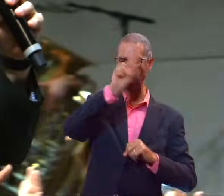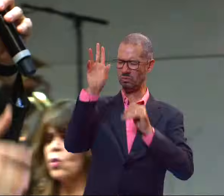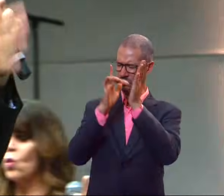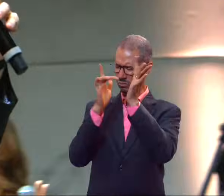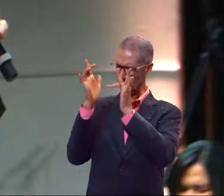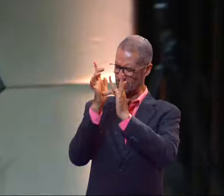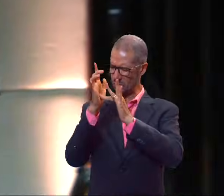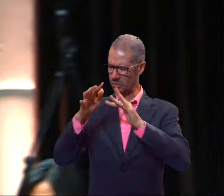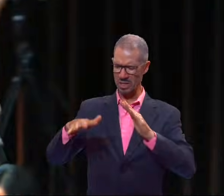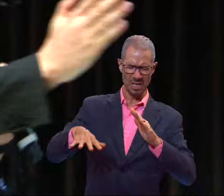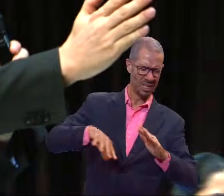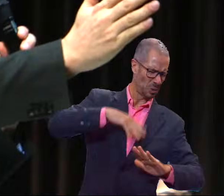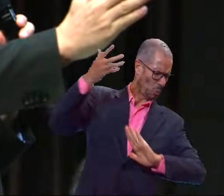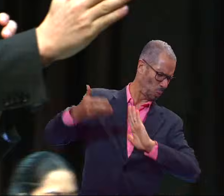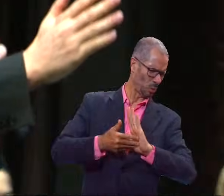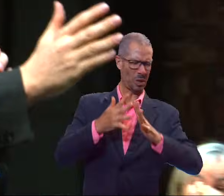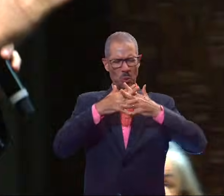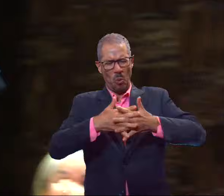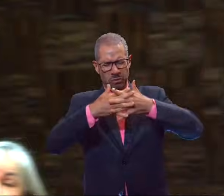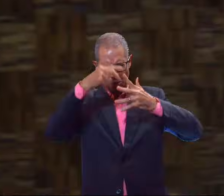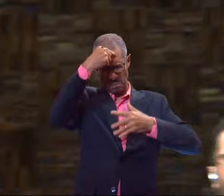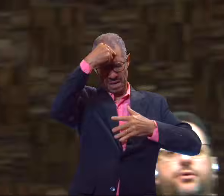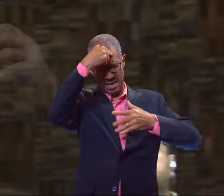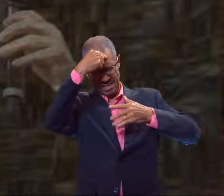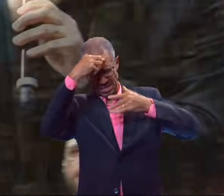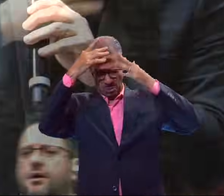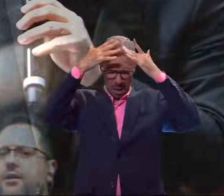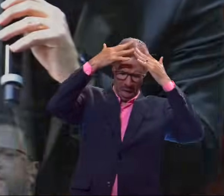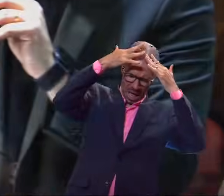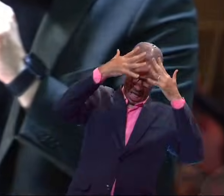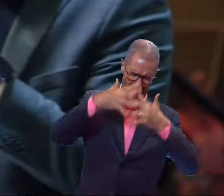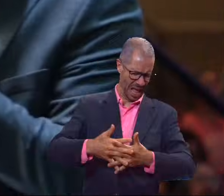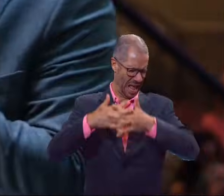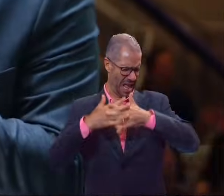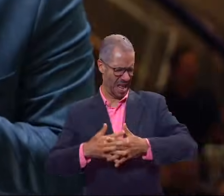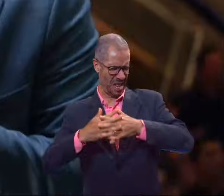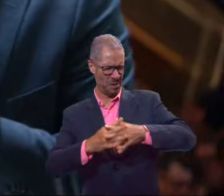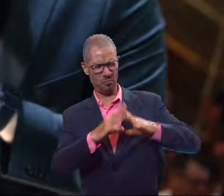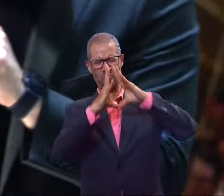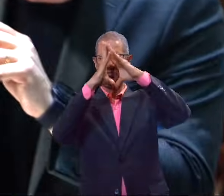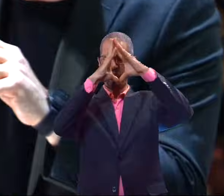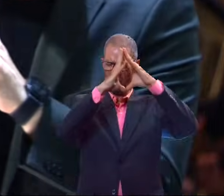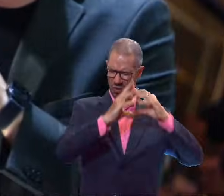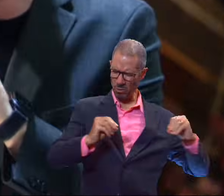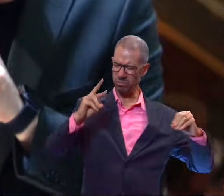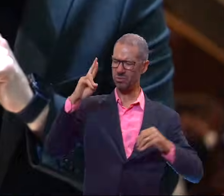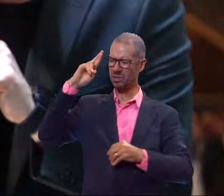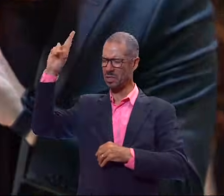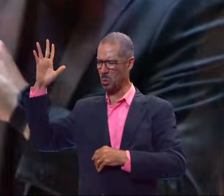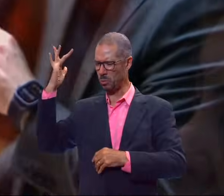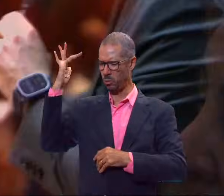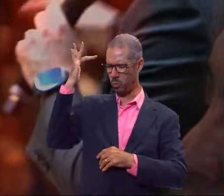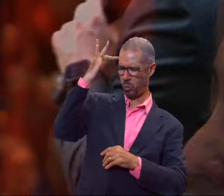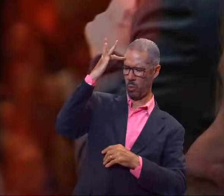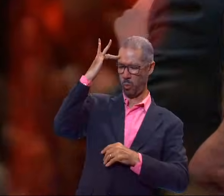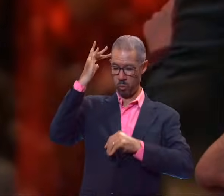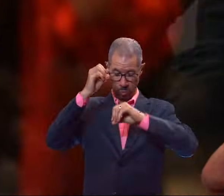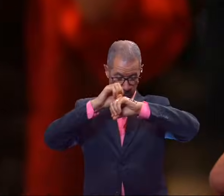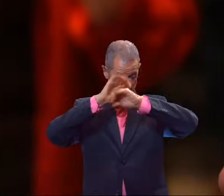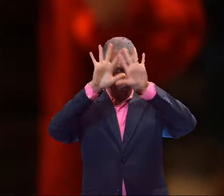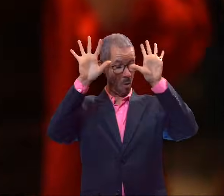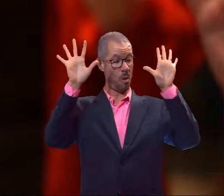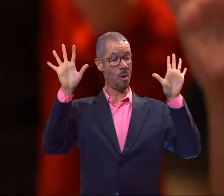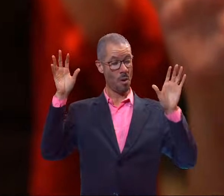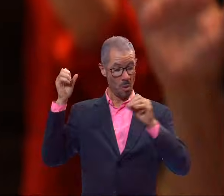Jesus toda a confusão da mente caia por terra. Que o Senhor os visite em sonhos, que o Senhor